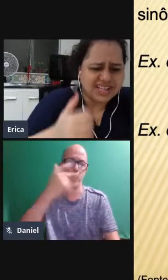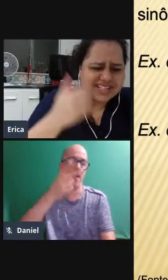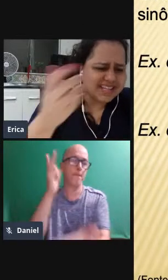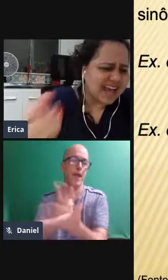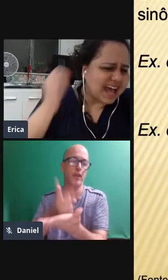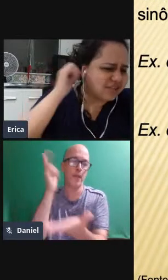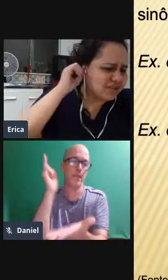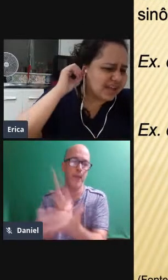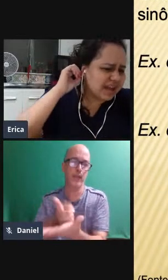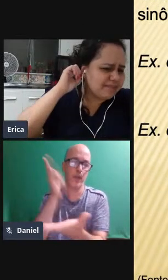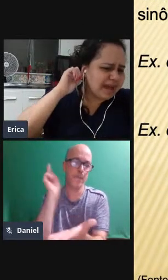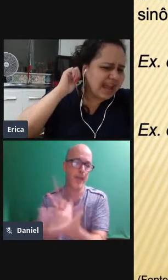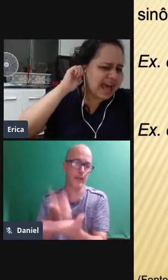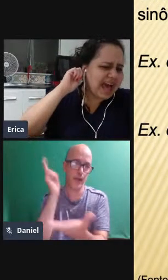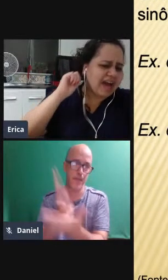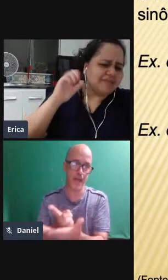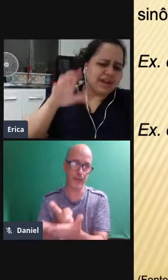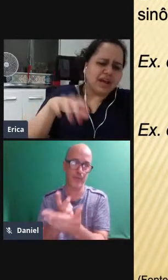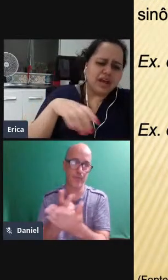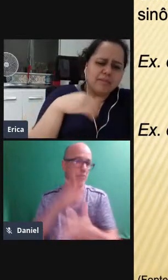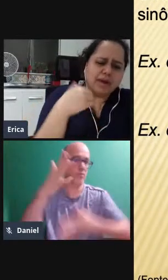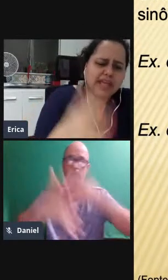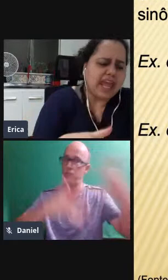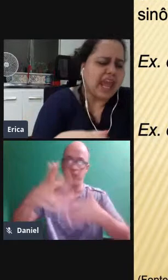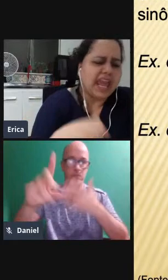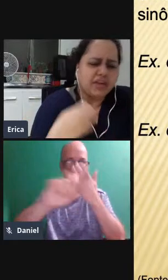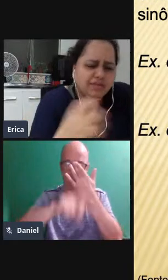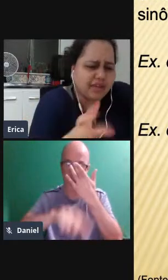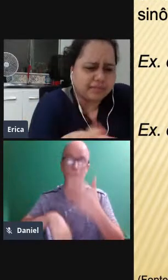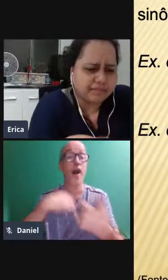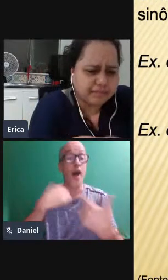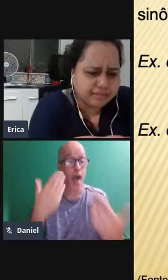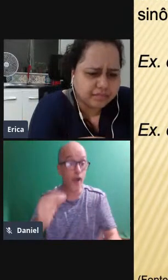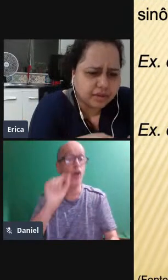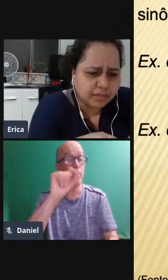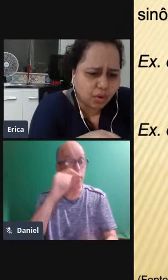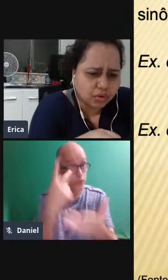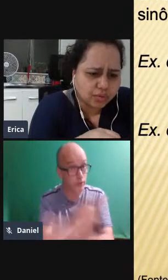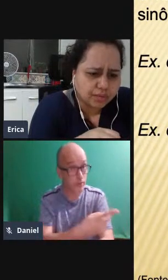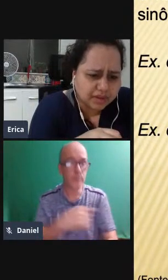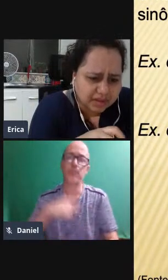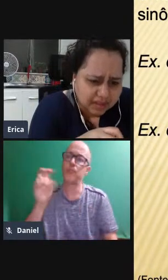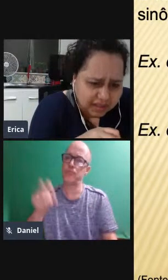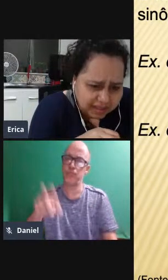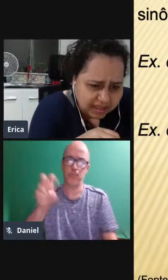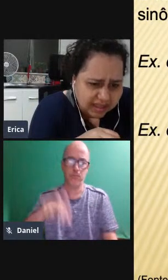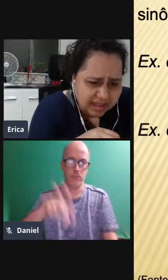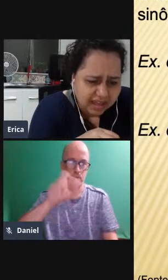Já tinha ensinado, né, aquela palavra, banheiro, enfim. Pronto.